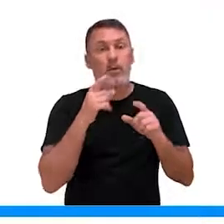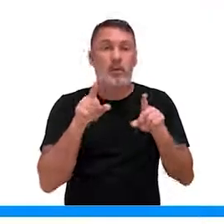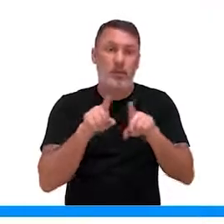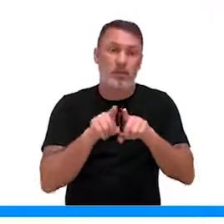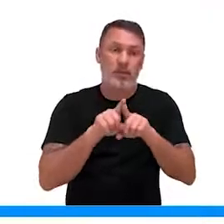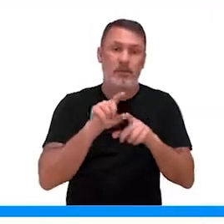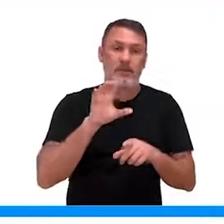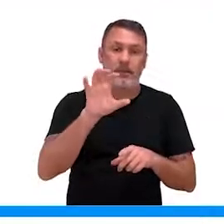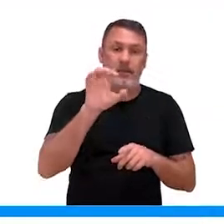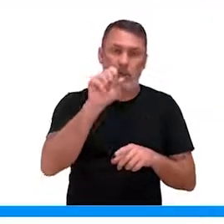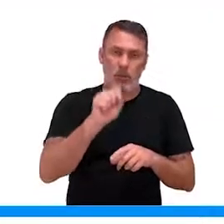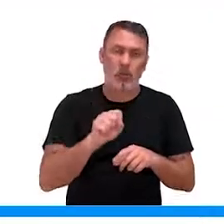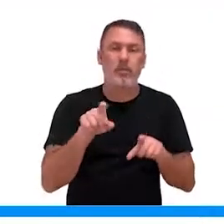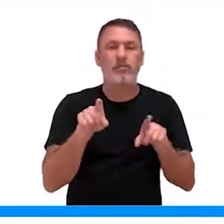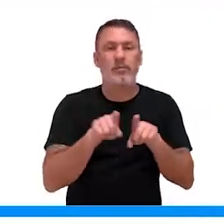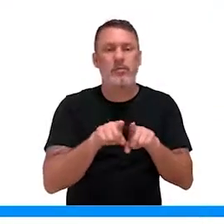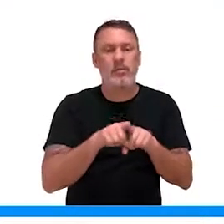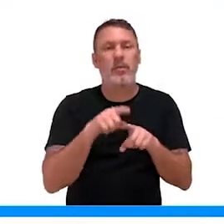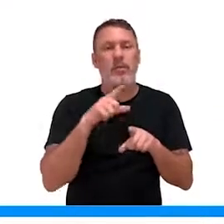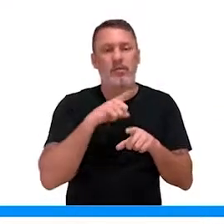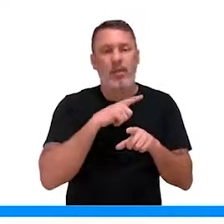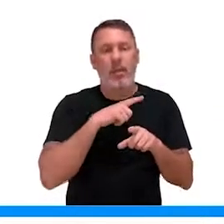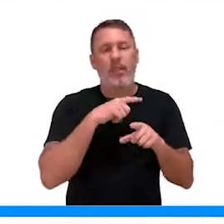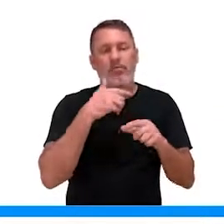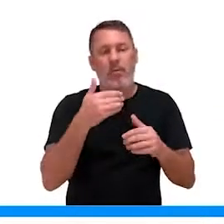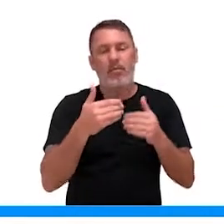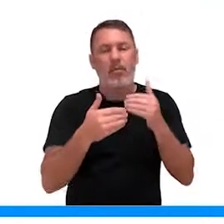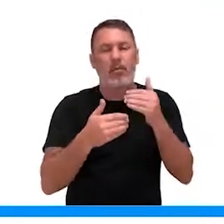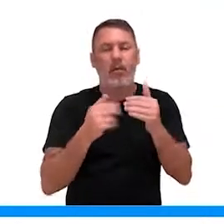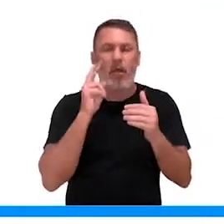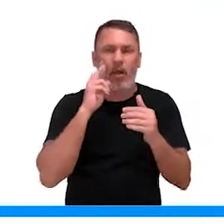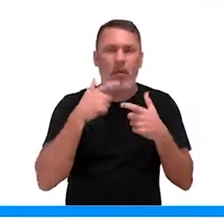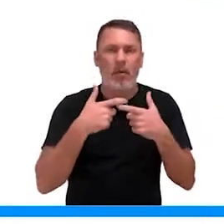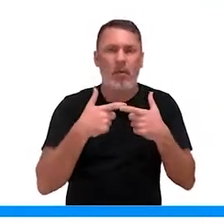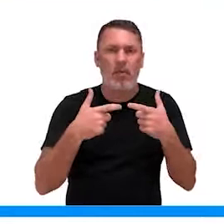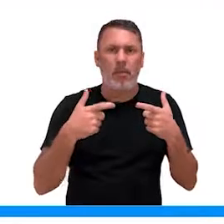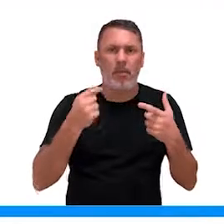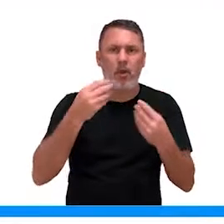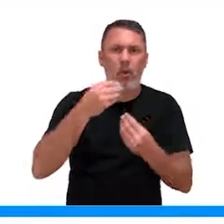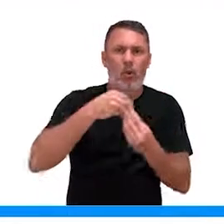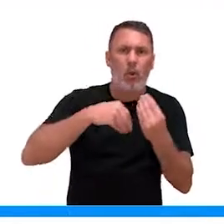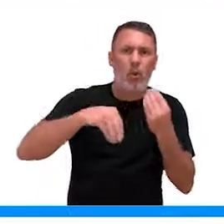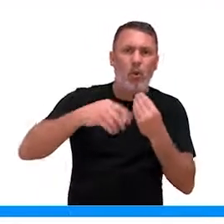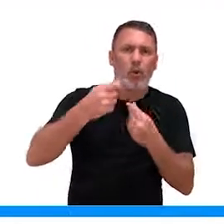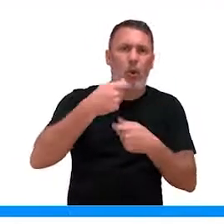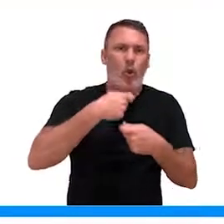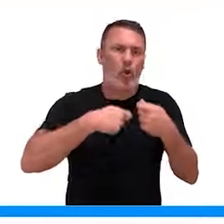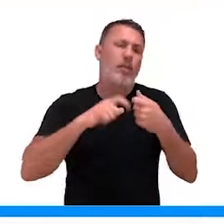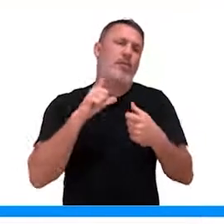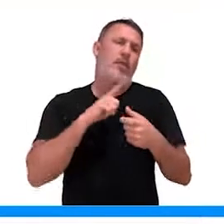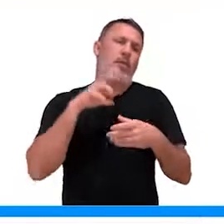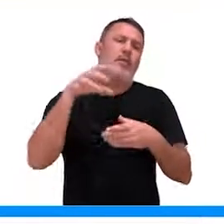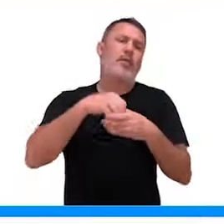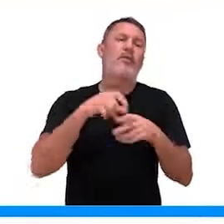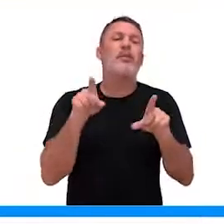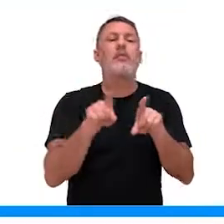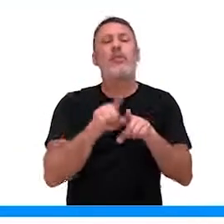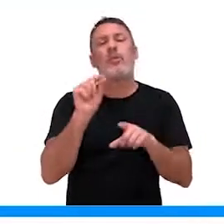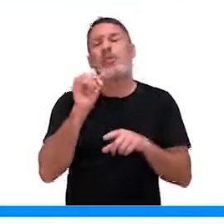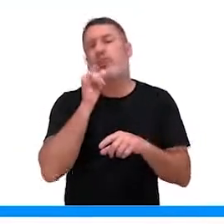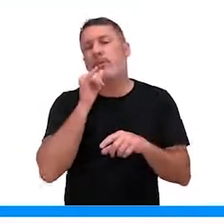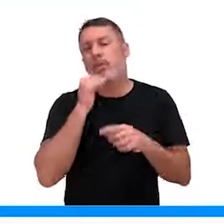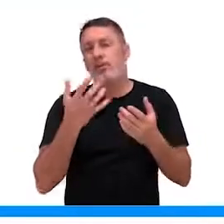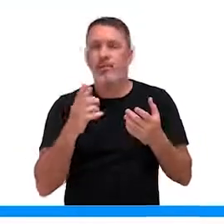região Centro-Sul, consequente a todo esse desenvolvimento econômico, você tem um